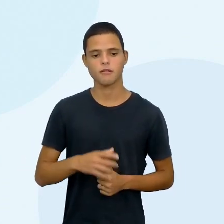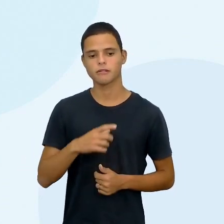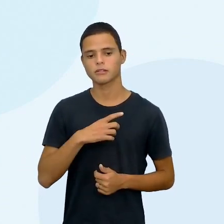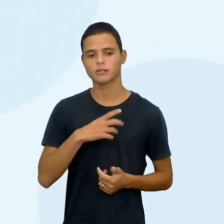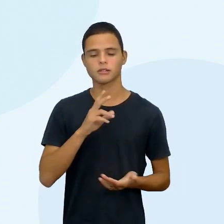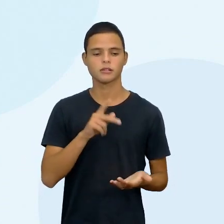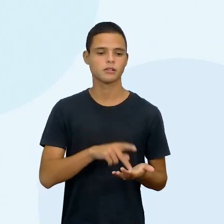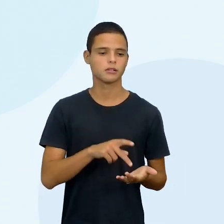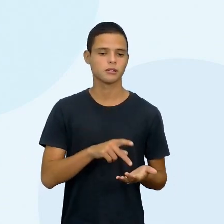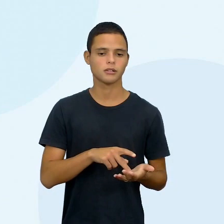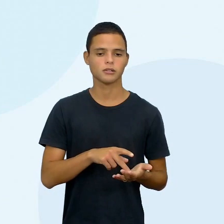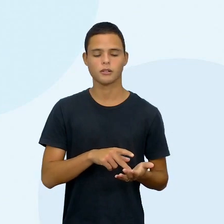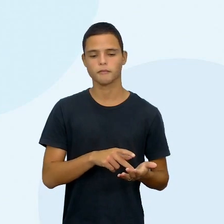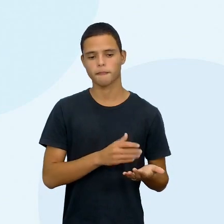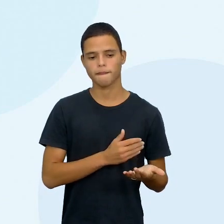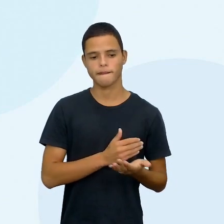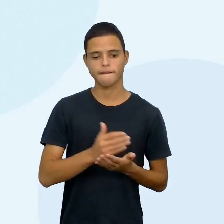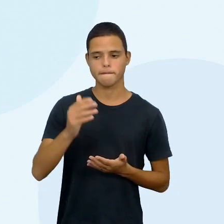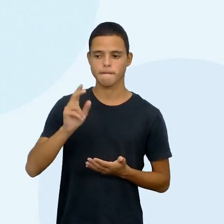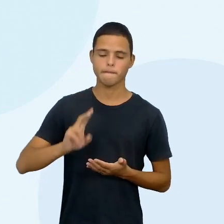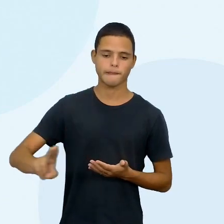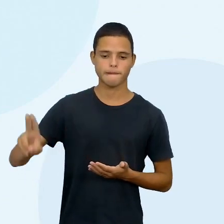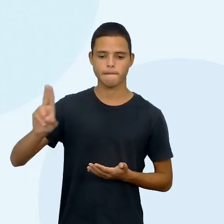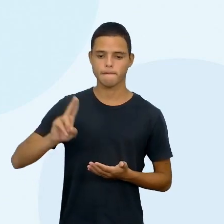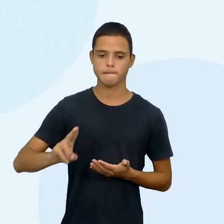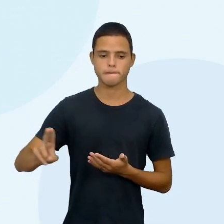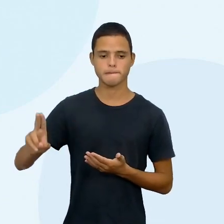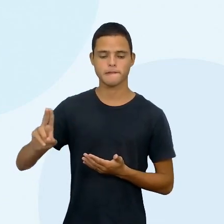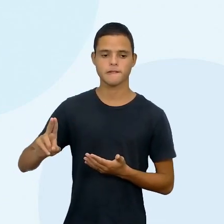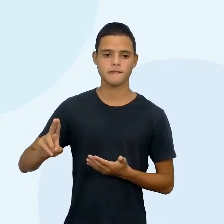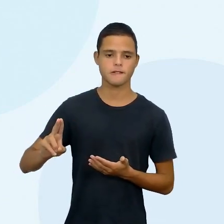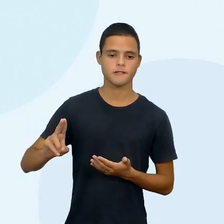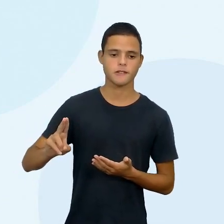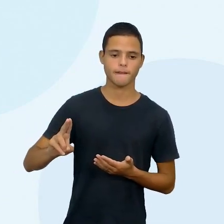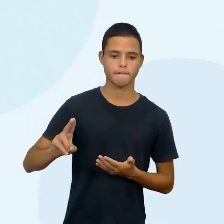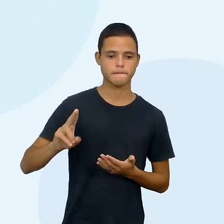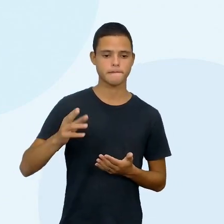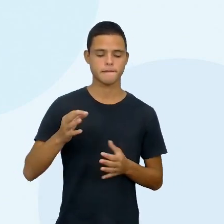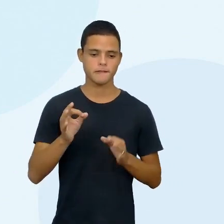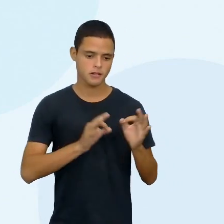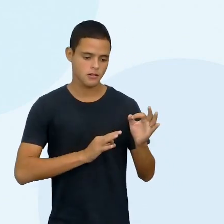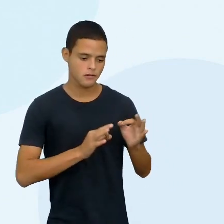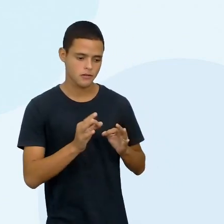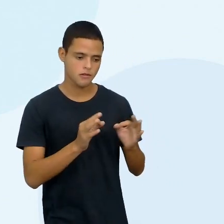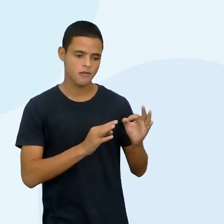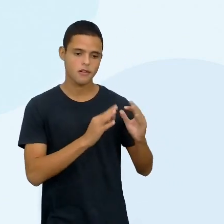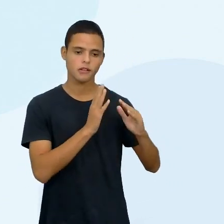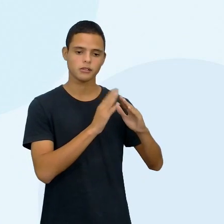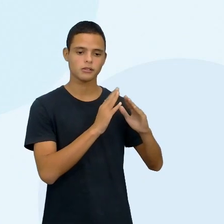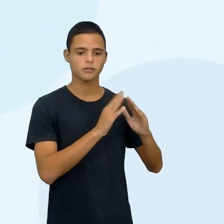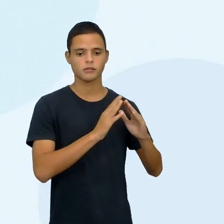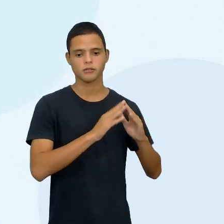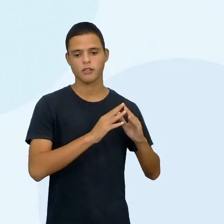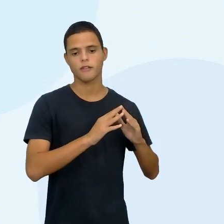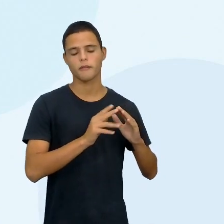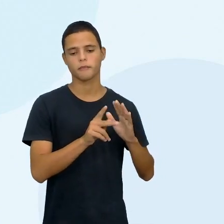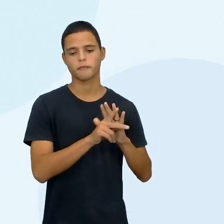verdade, ele passou a ser utilizado depois de ser feita uma casa de